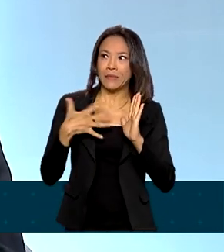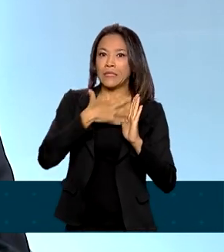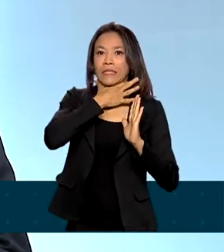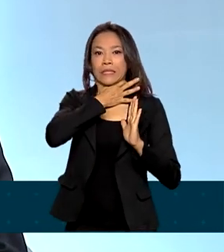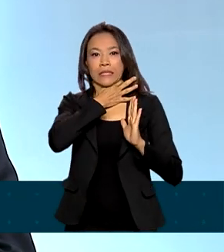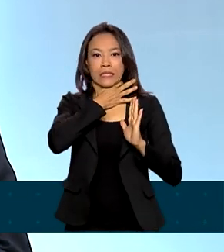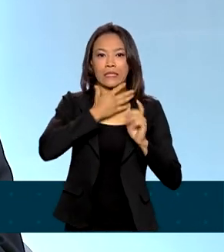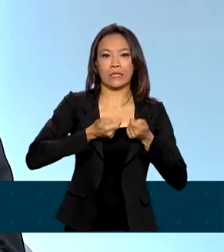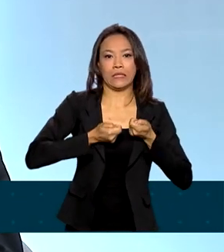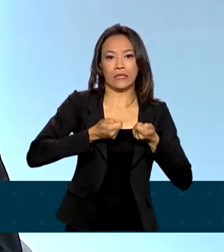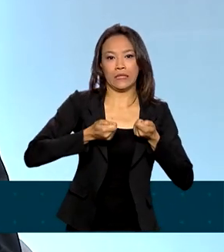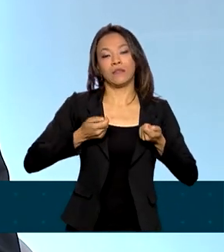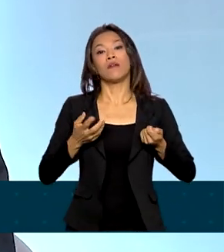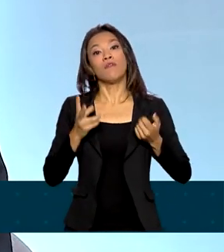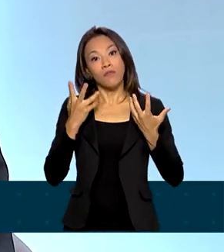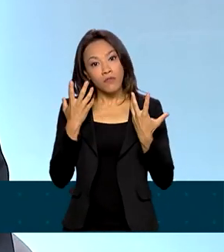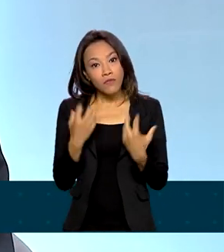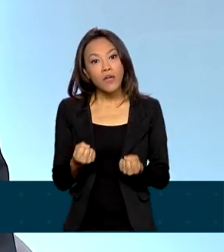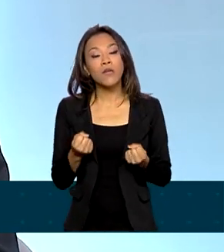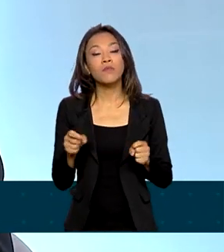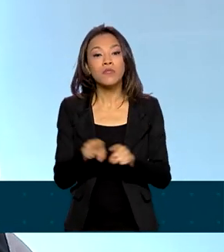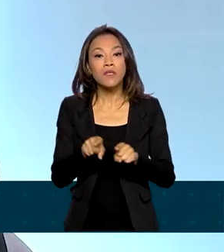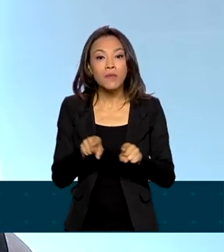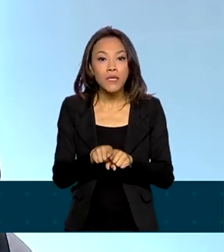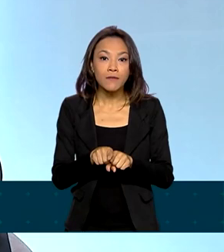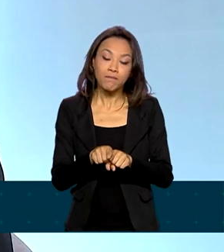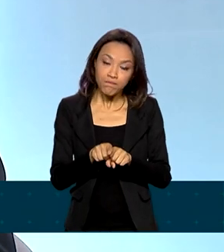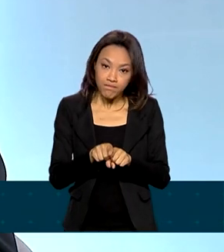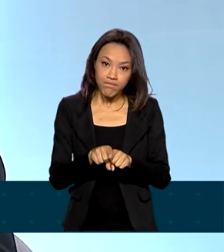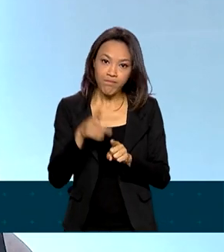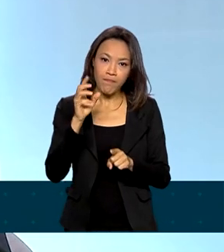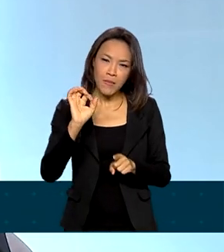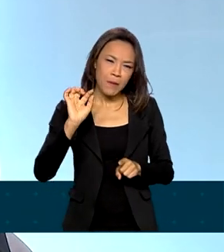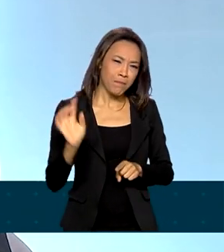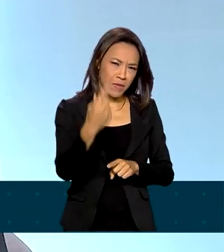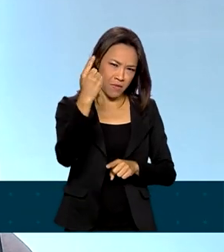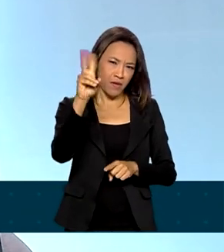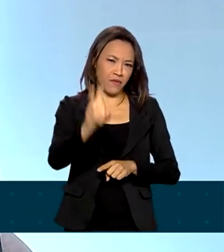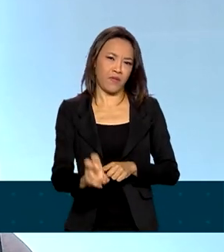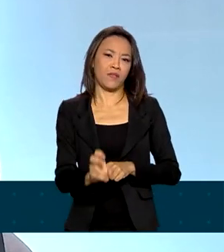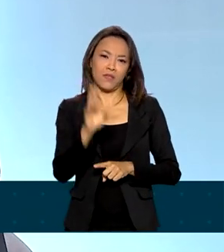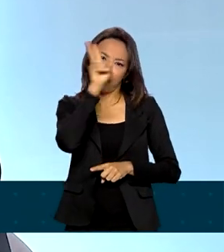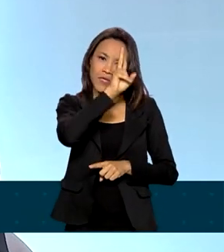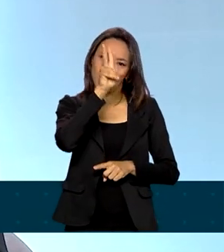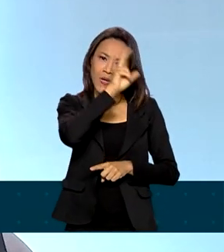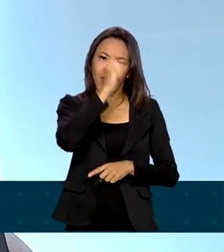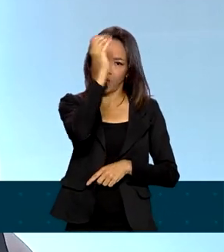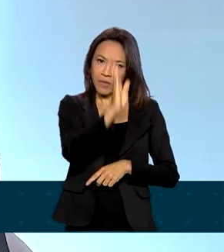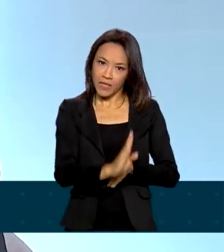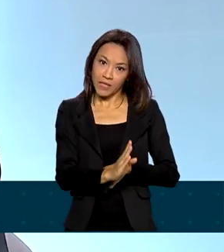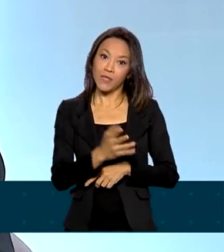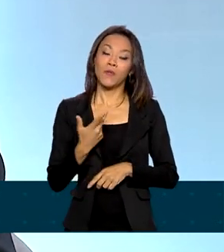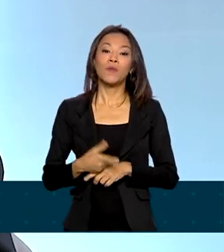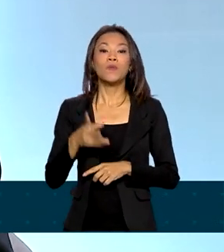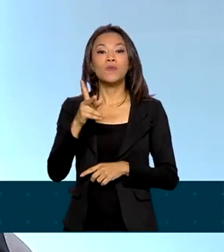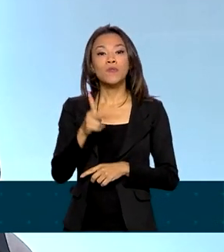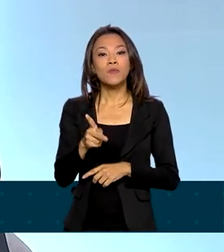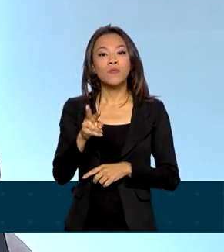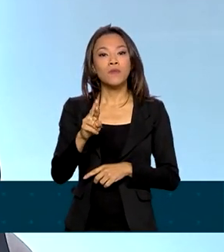vamos remunerar o preceptor. Então, pela primeira vez na história desse país, os preceptores